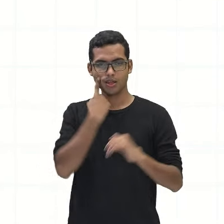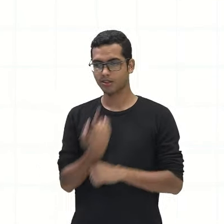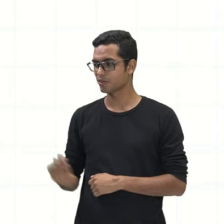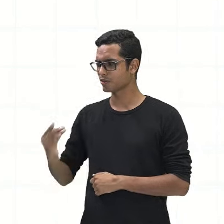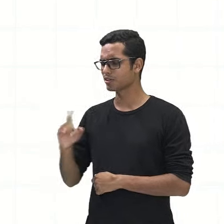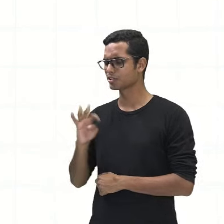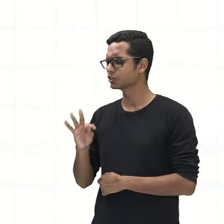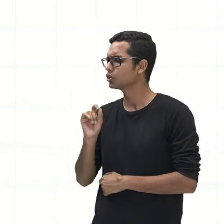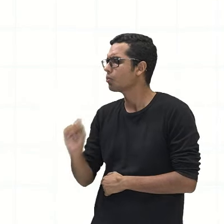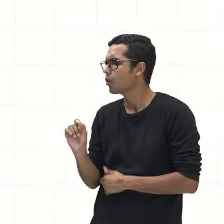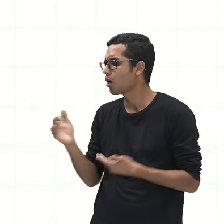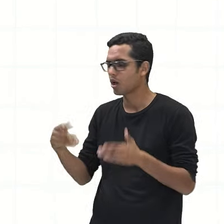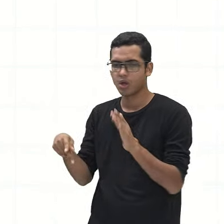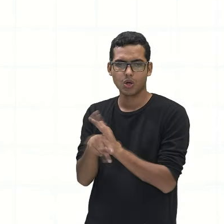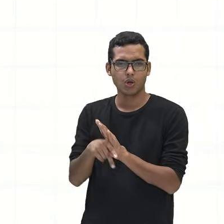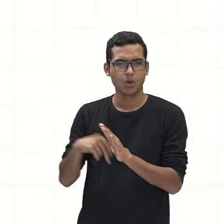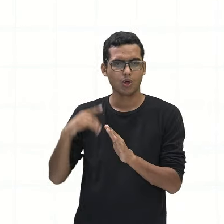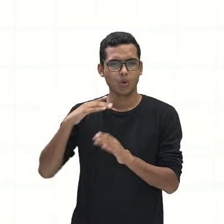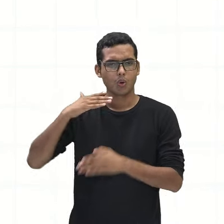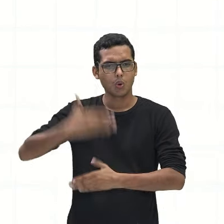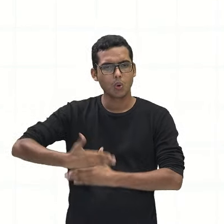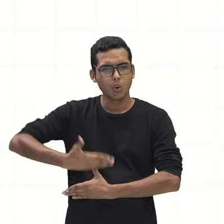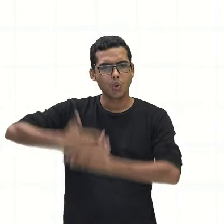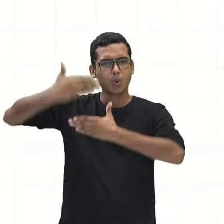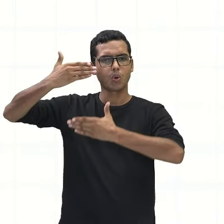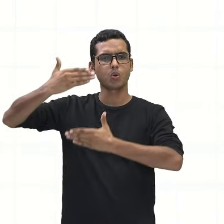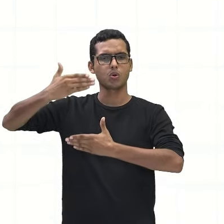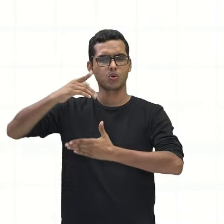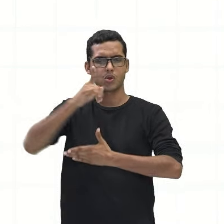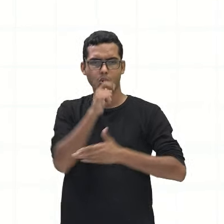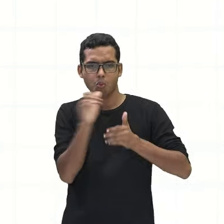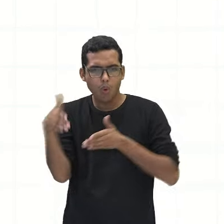com piranhas, jacaré, 20 mil